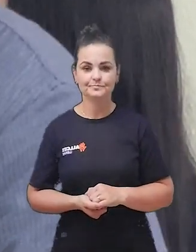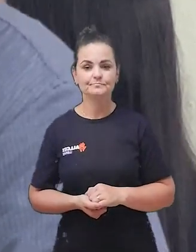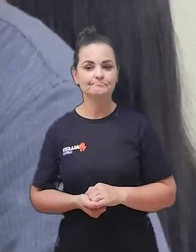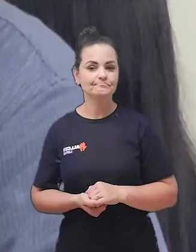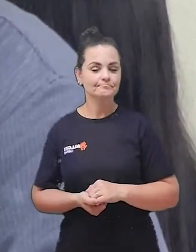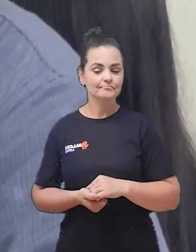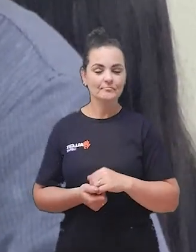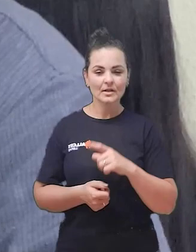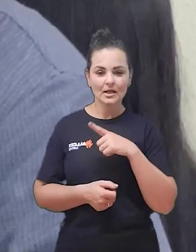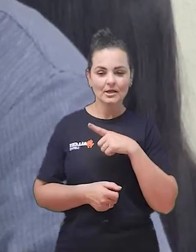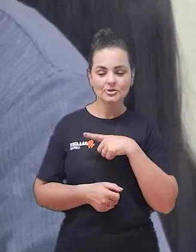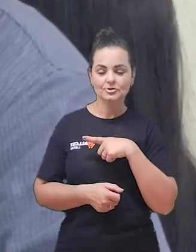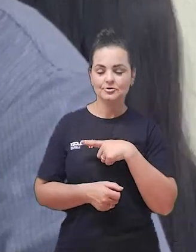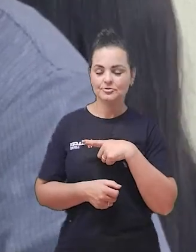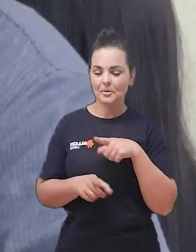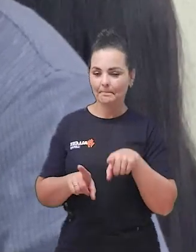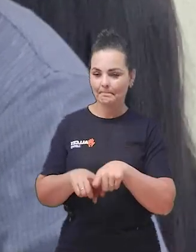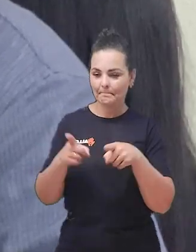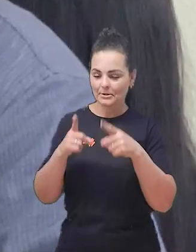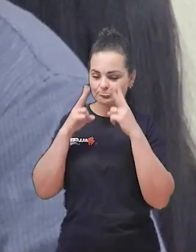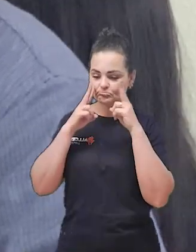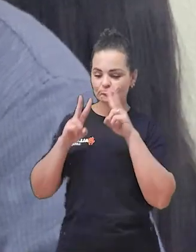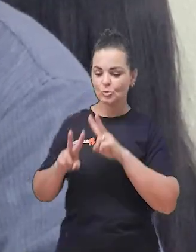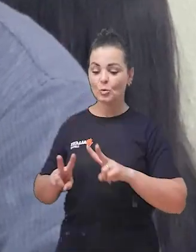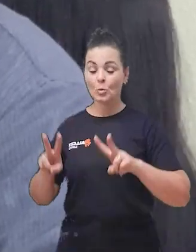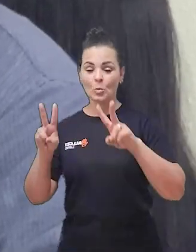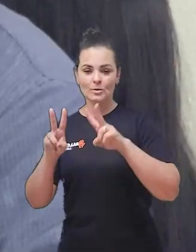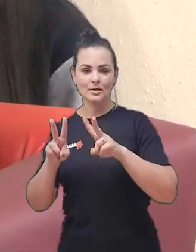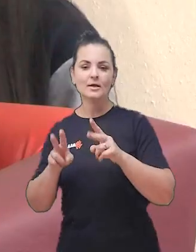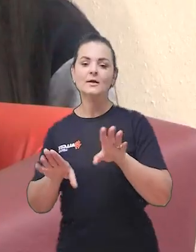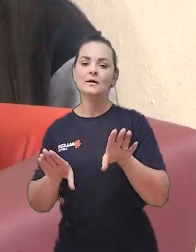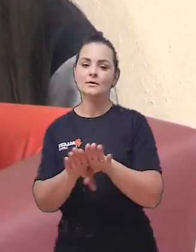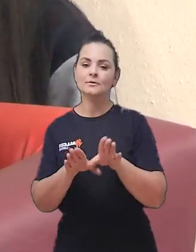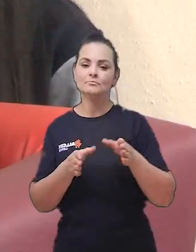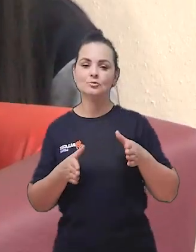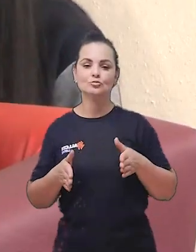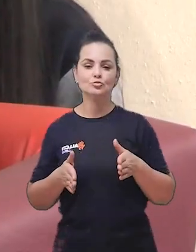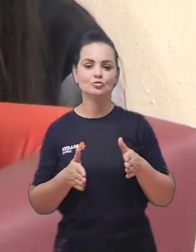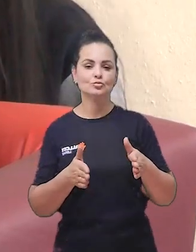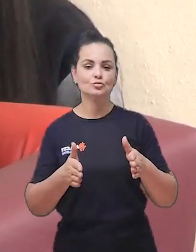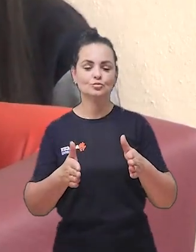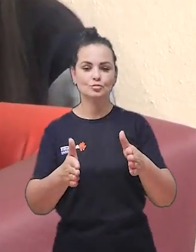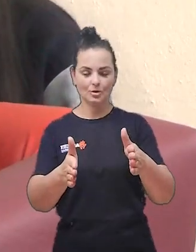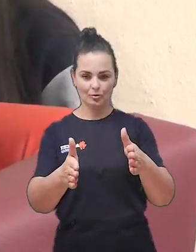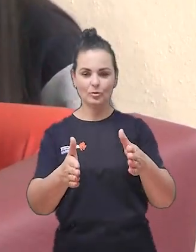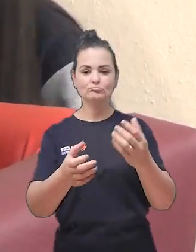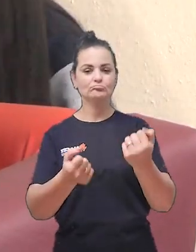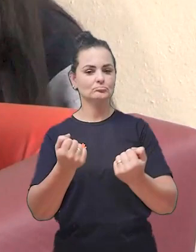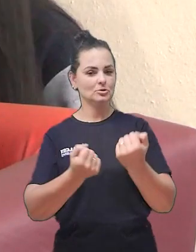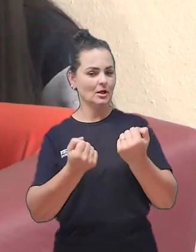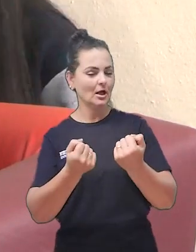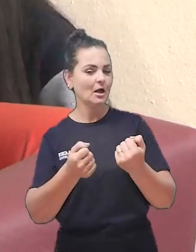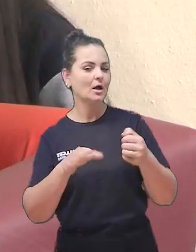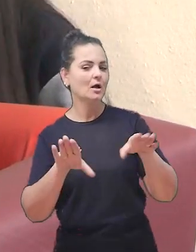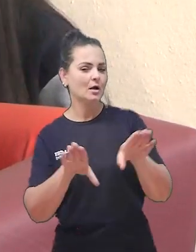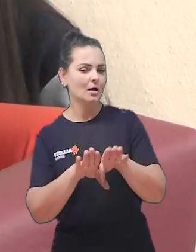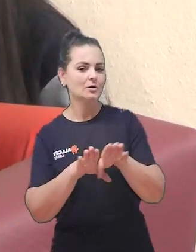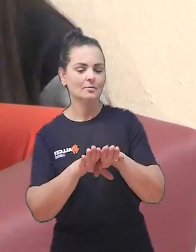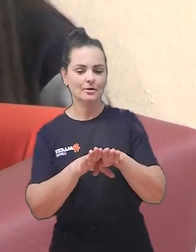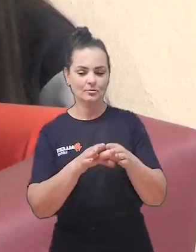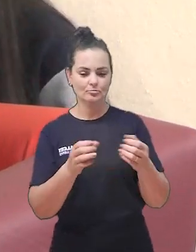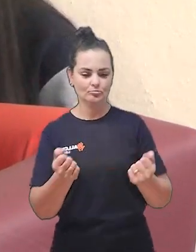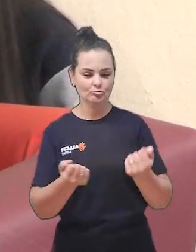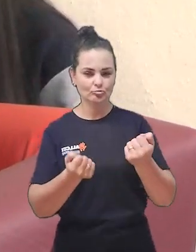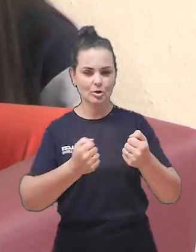com mais ênfase na área da saúde e na área de infraestrutura. Isso significa infraestrutura,